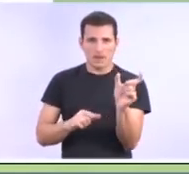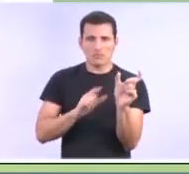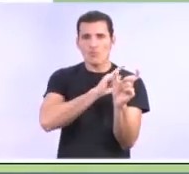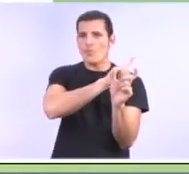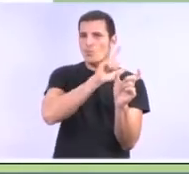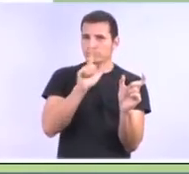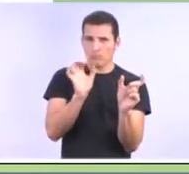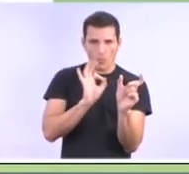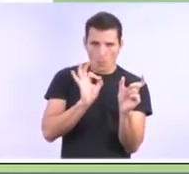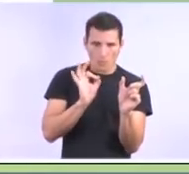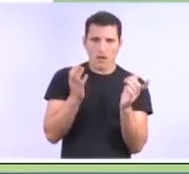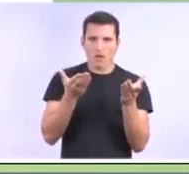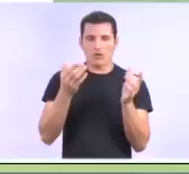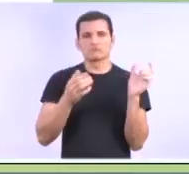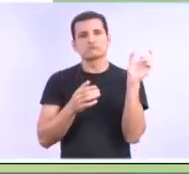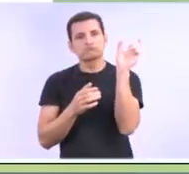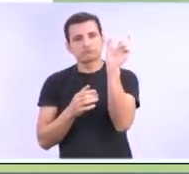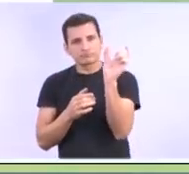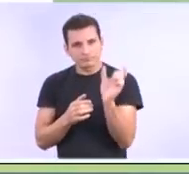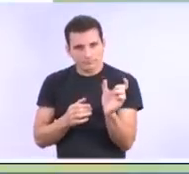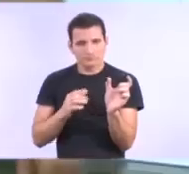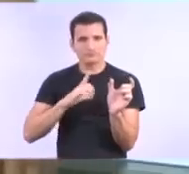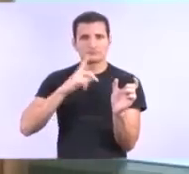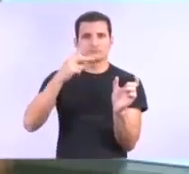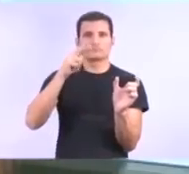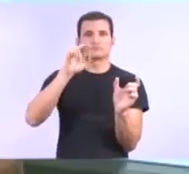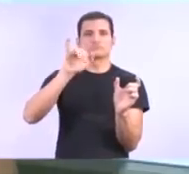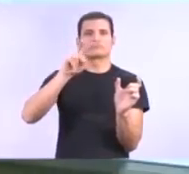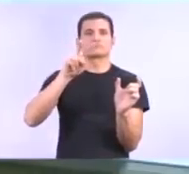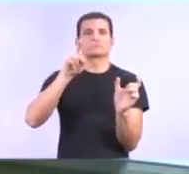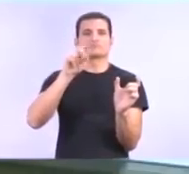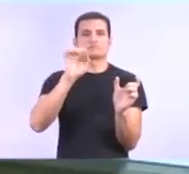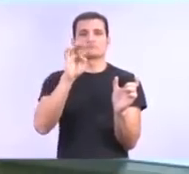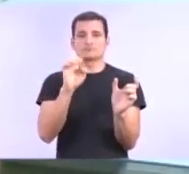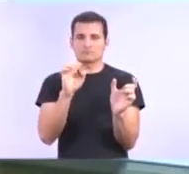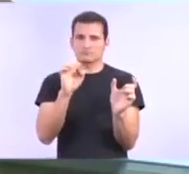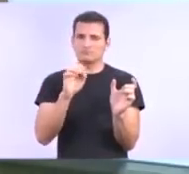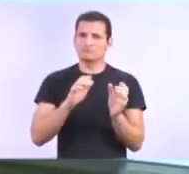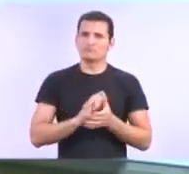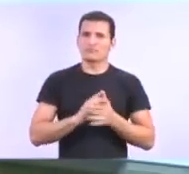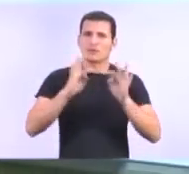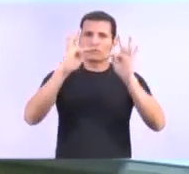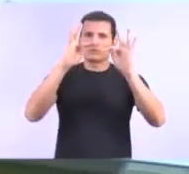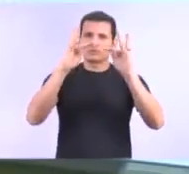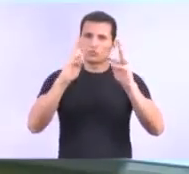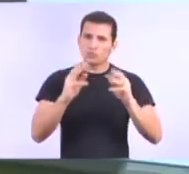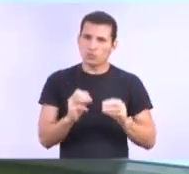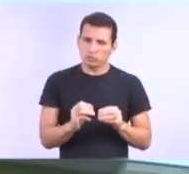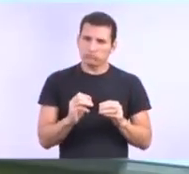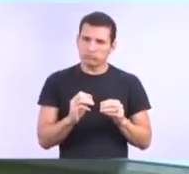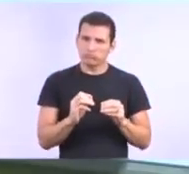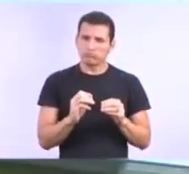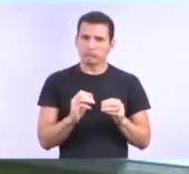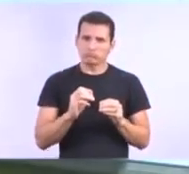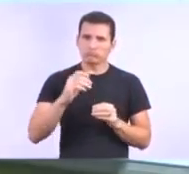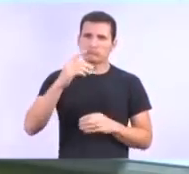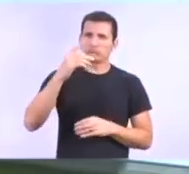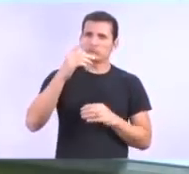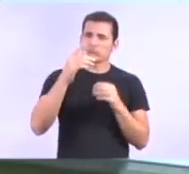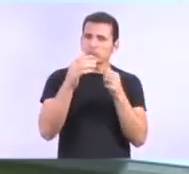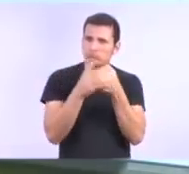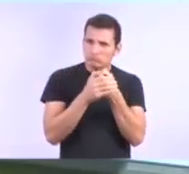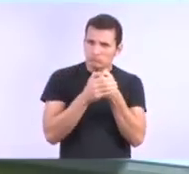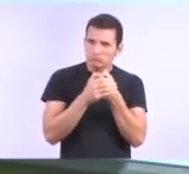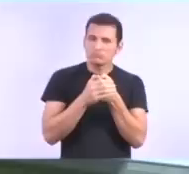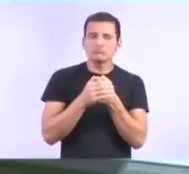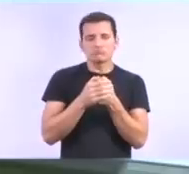private. Nossa, professor, você transformou todos os atributos da sua classe em privados? Esse é o padrão